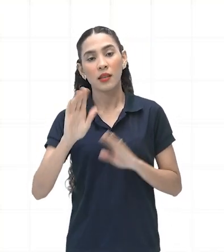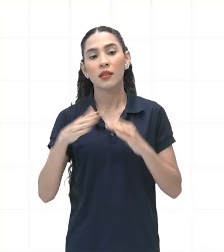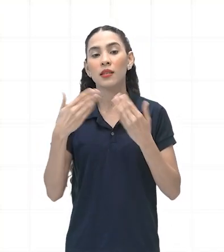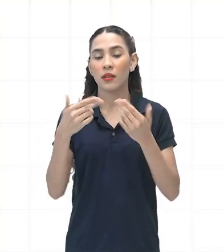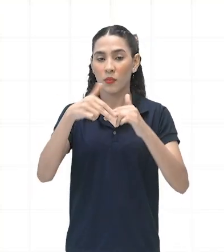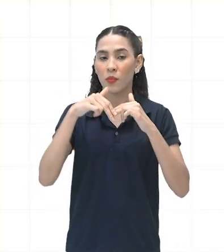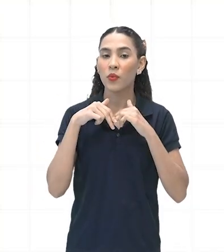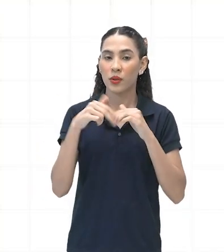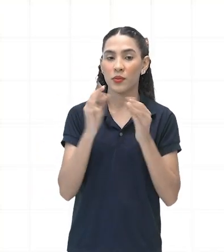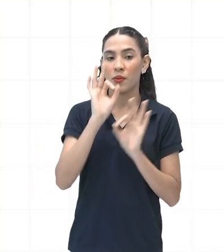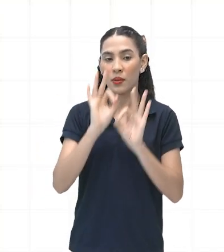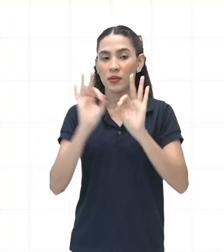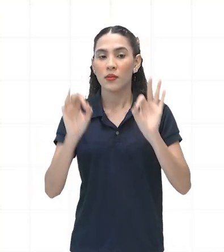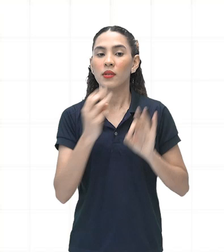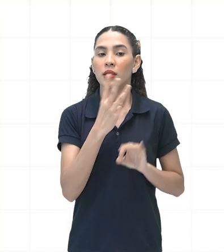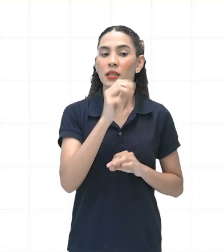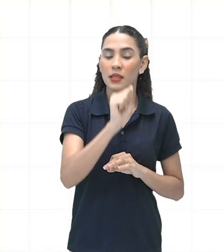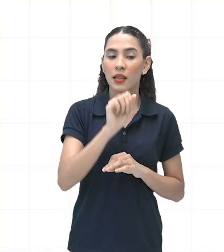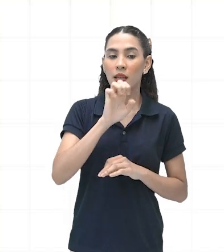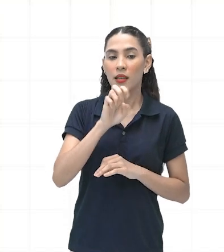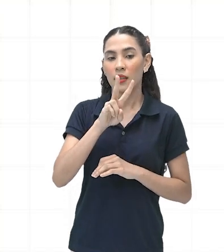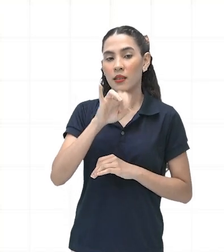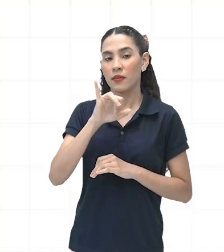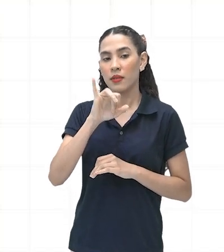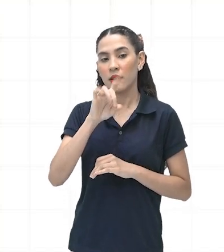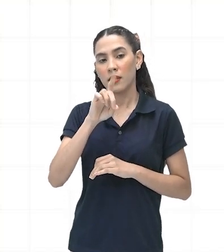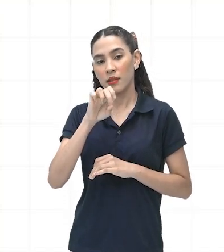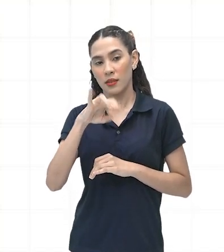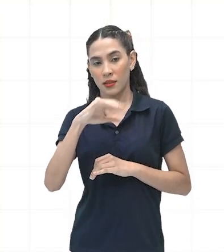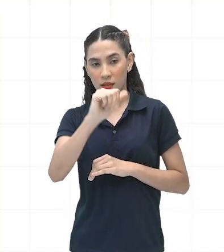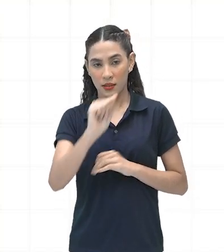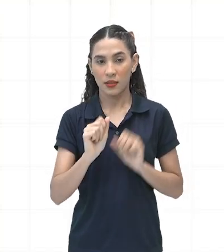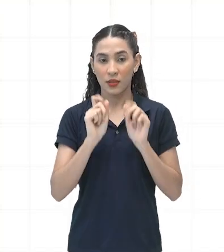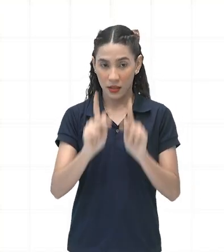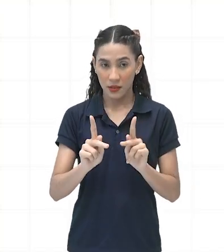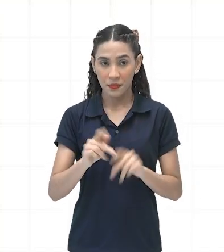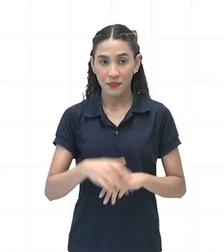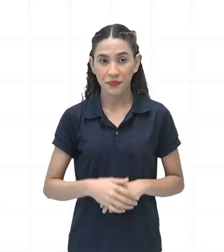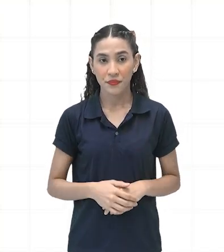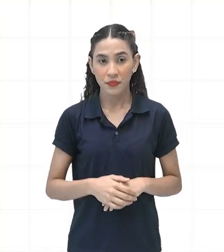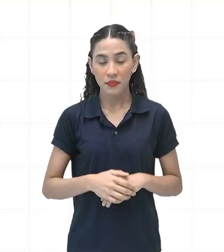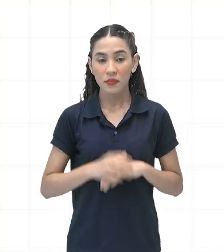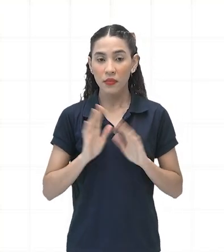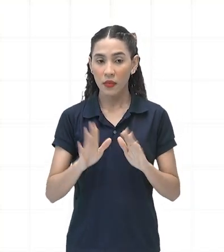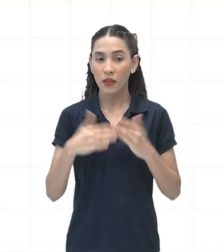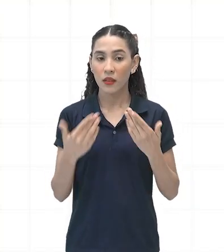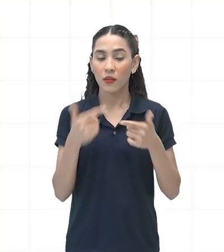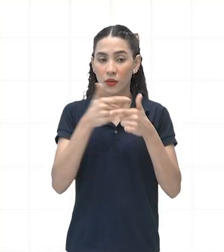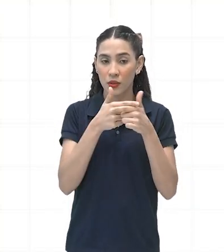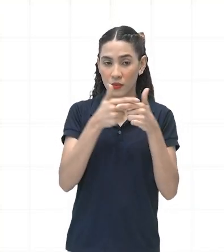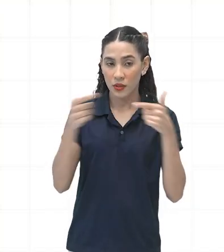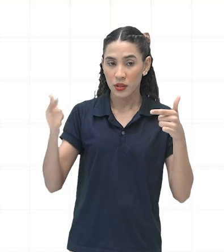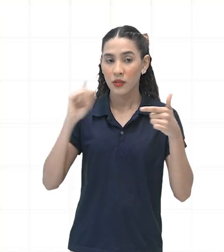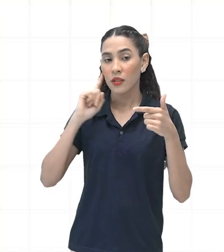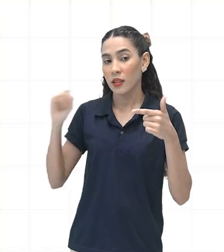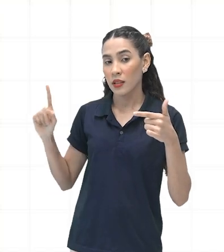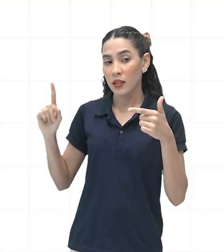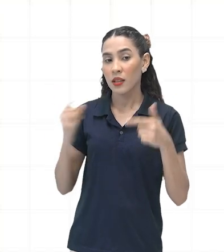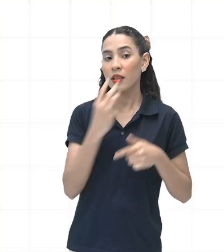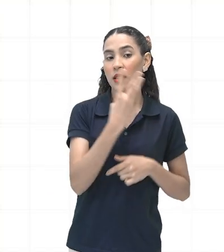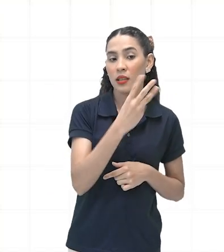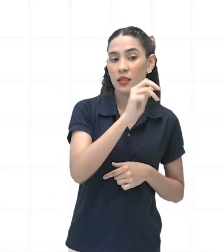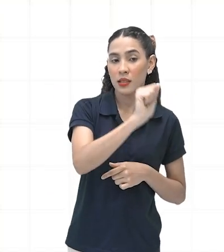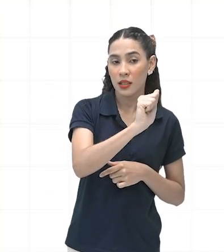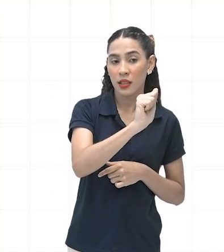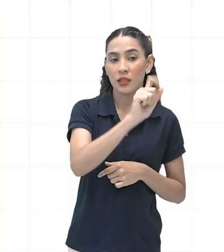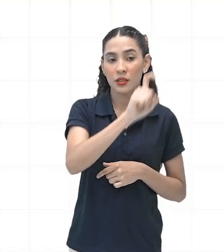por isso eu coloquei 3a em evidência. Tudo bem? Então, dividindo essa parcela por